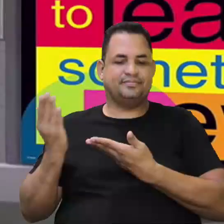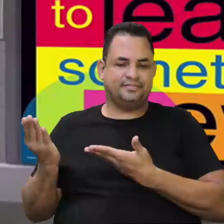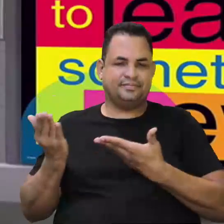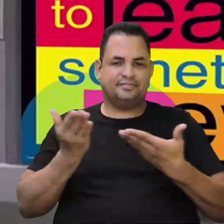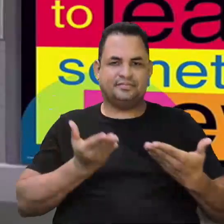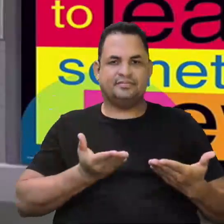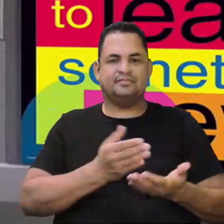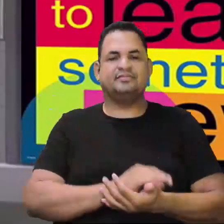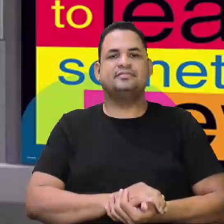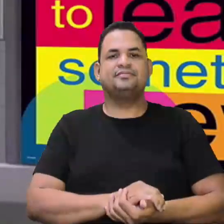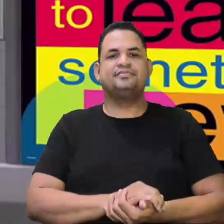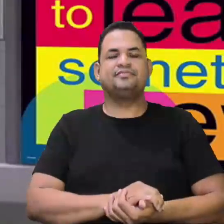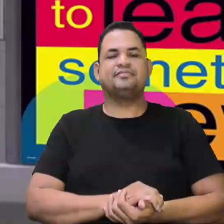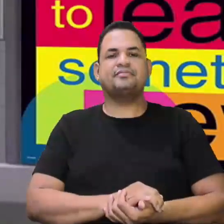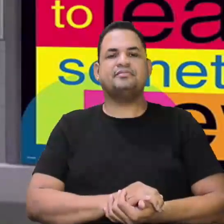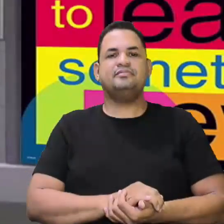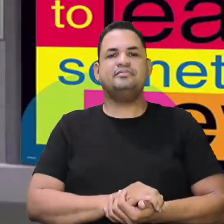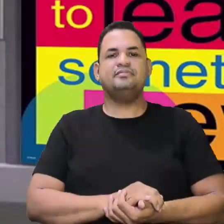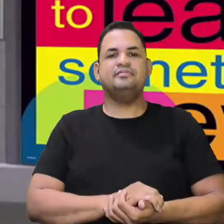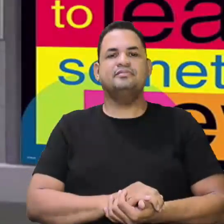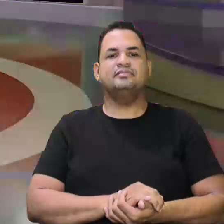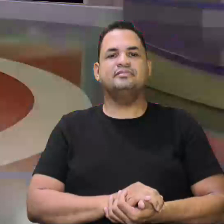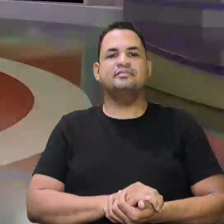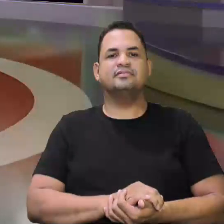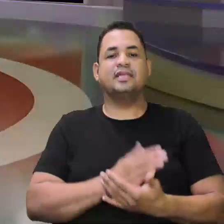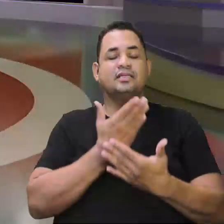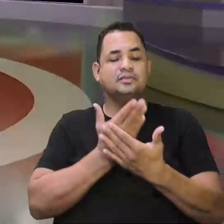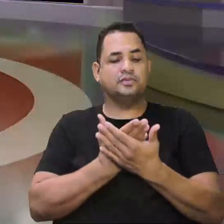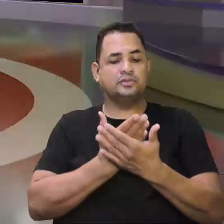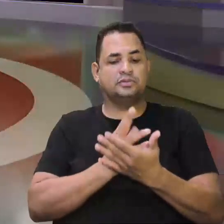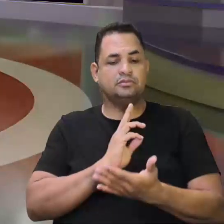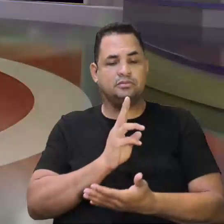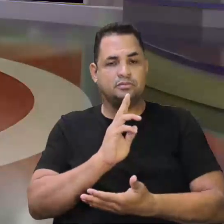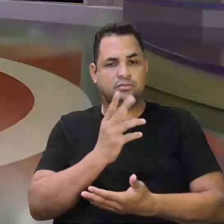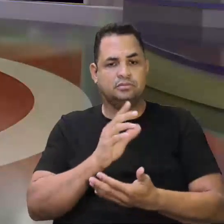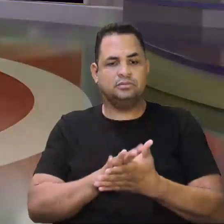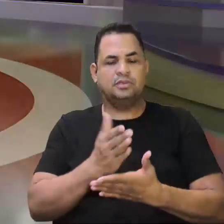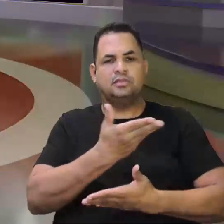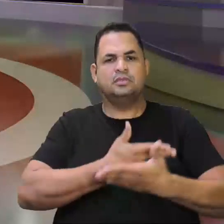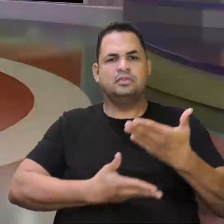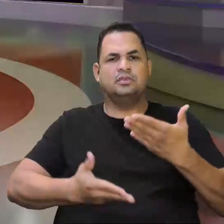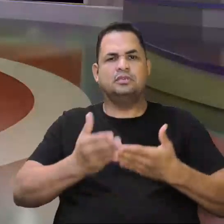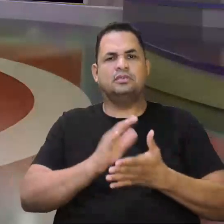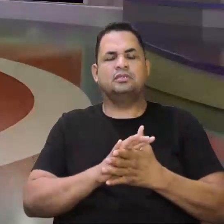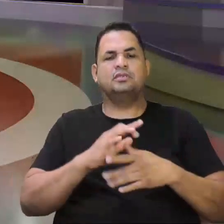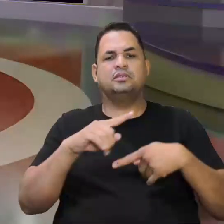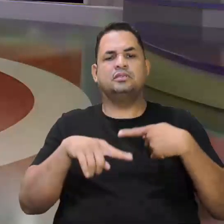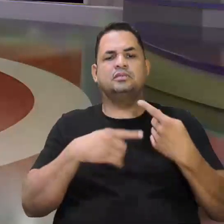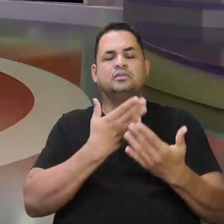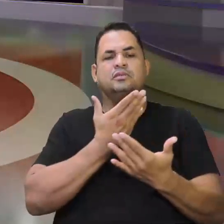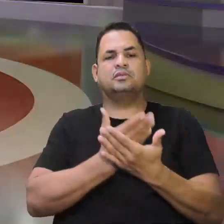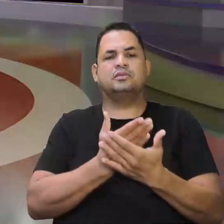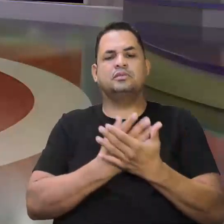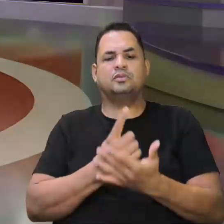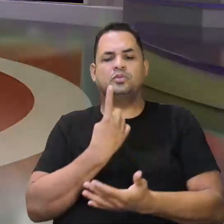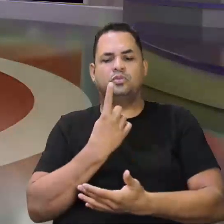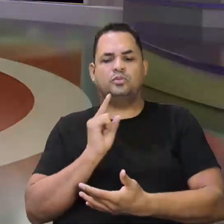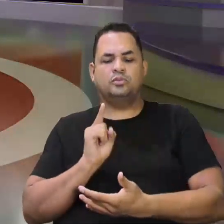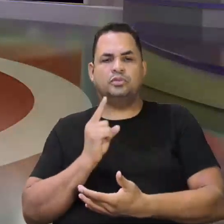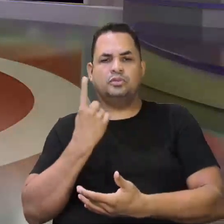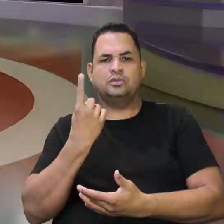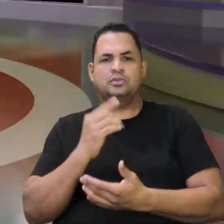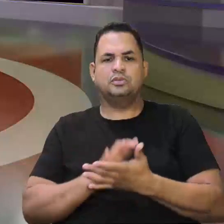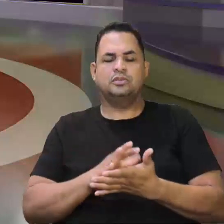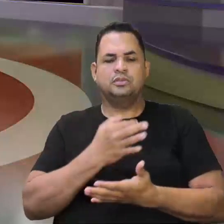muito bem-vindo. E tem mais. Nas nossas aulas aqui da mediação, daqui a pouco a gente vai começar a nossa aula 1.1